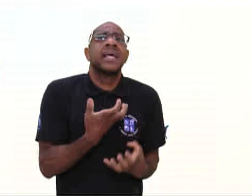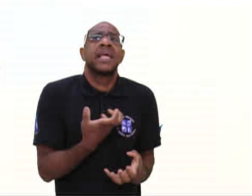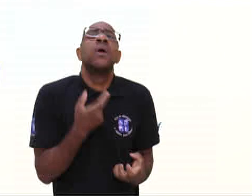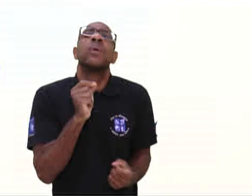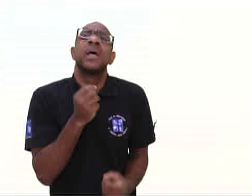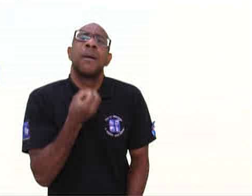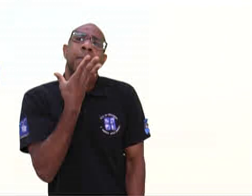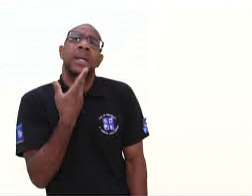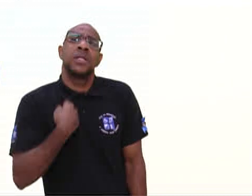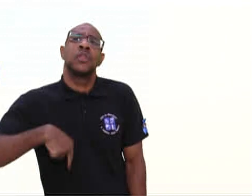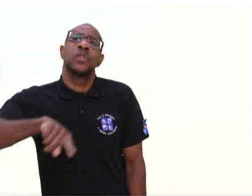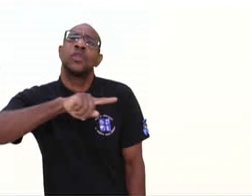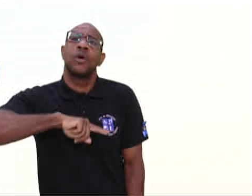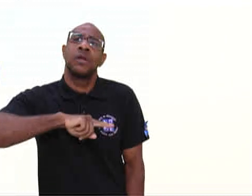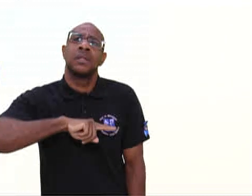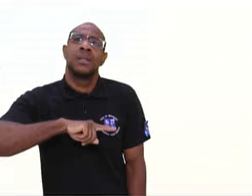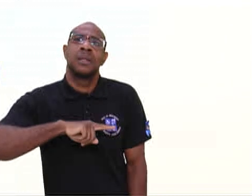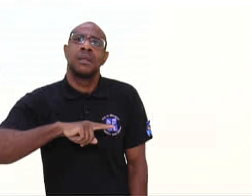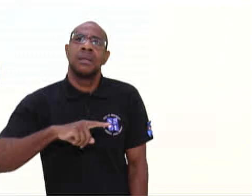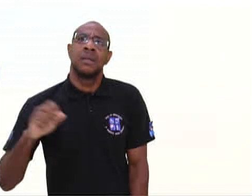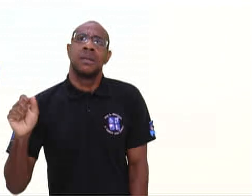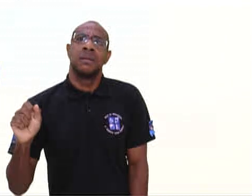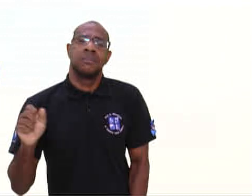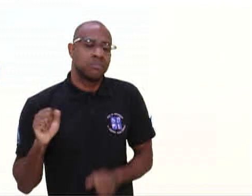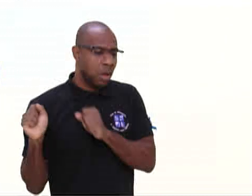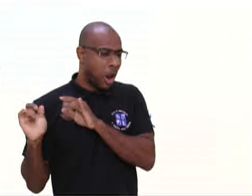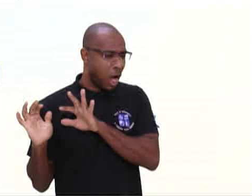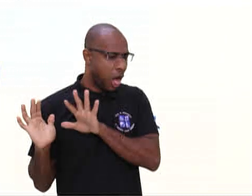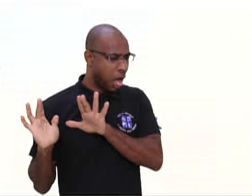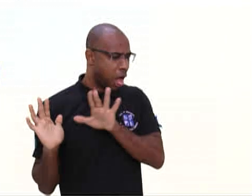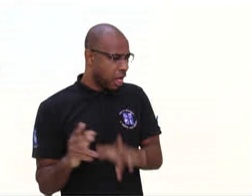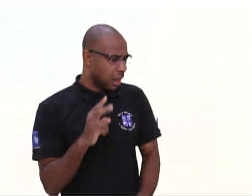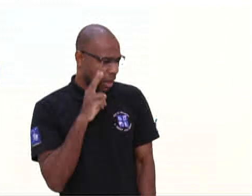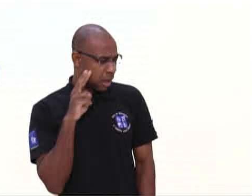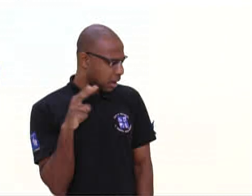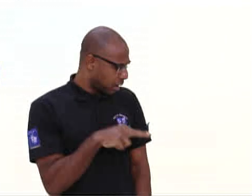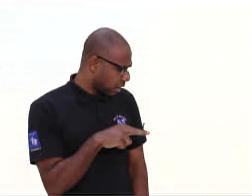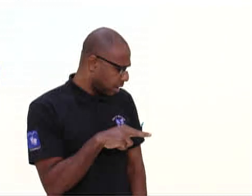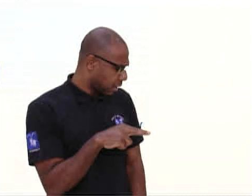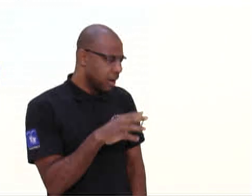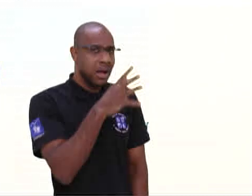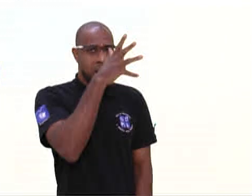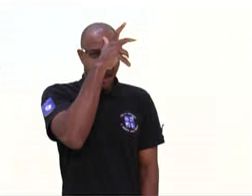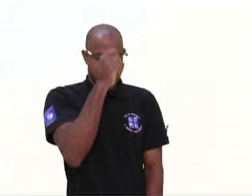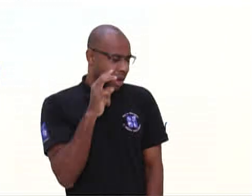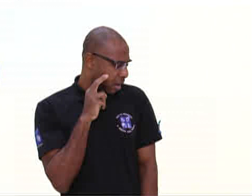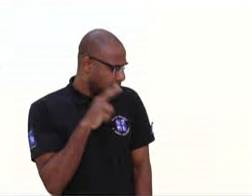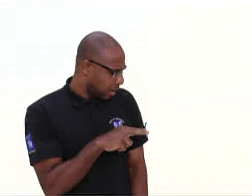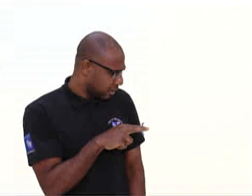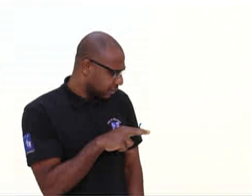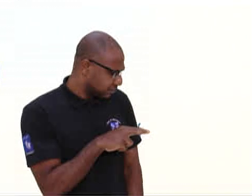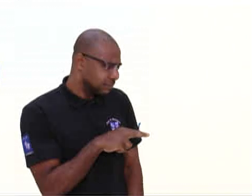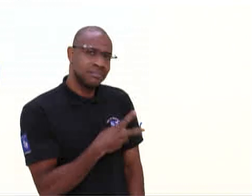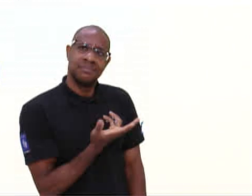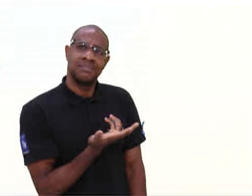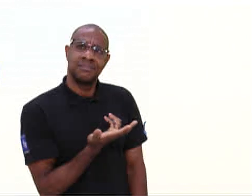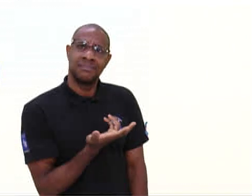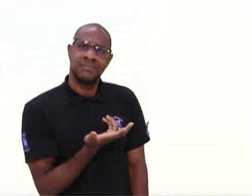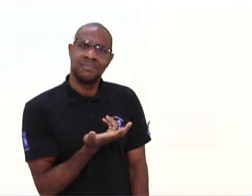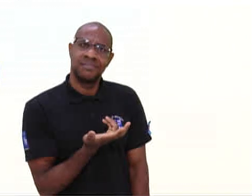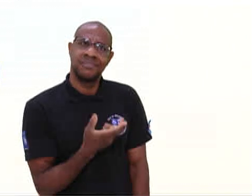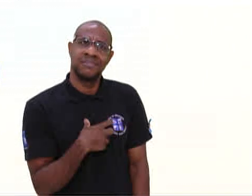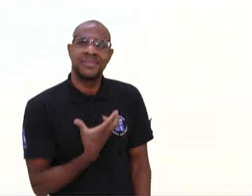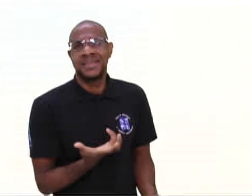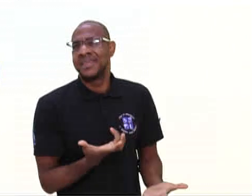bem. Todos correram de novo à cozinha e rodearam mudos a jovem parturiente. Esquentando